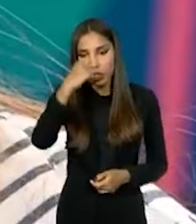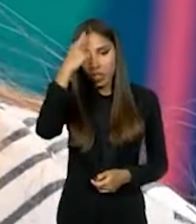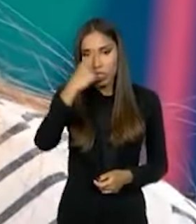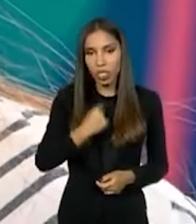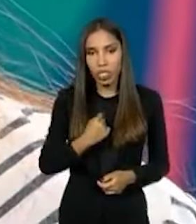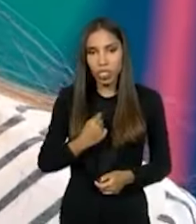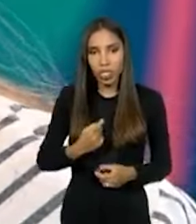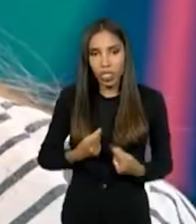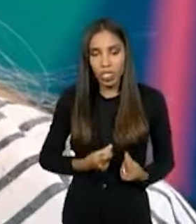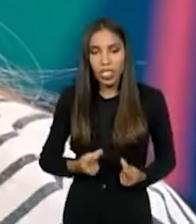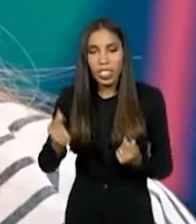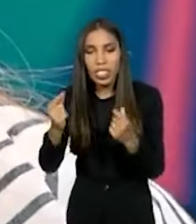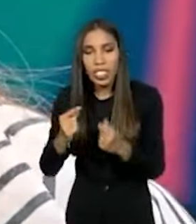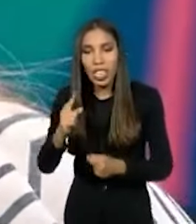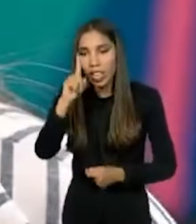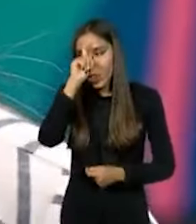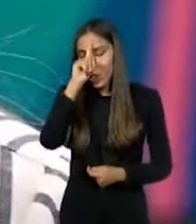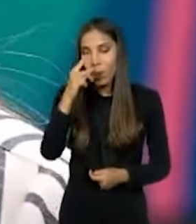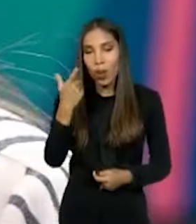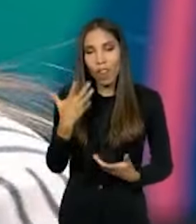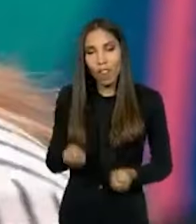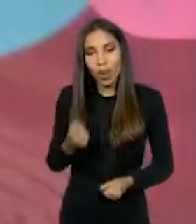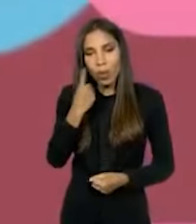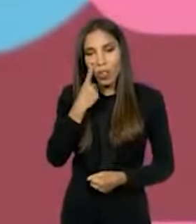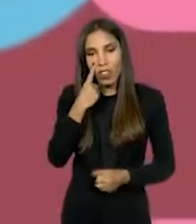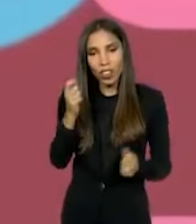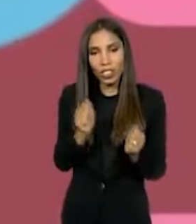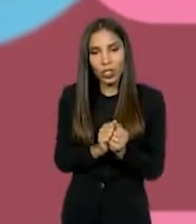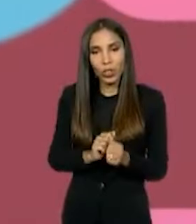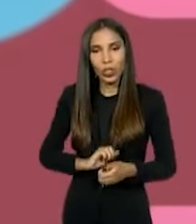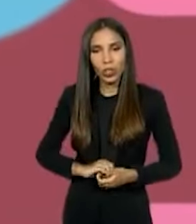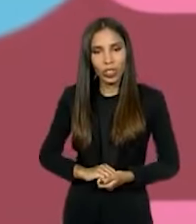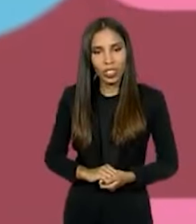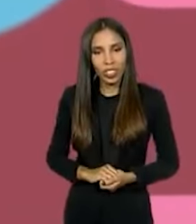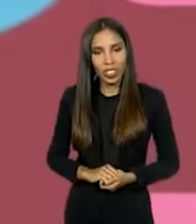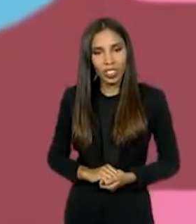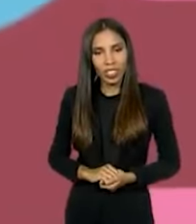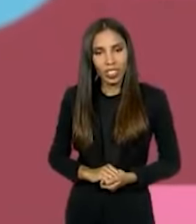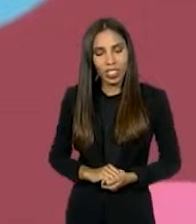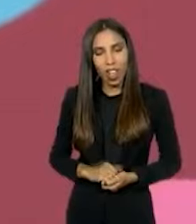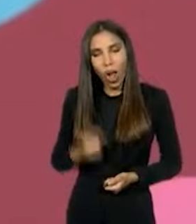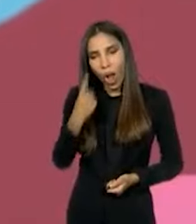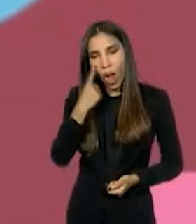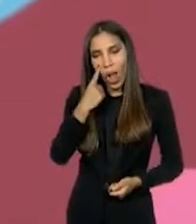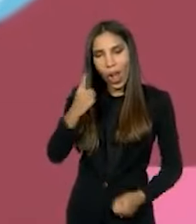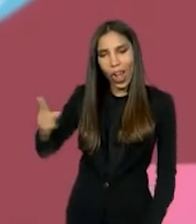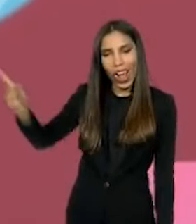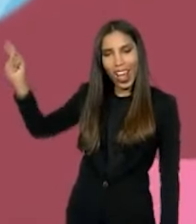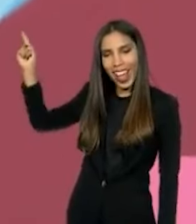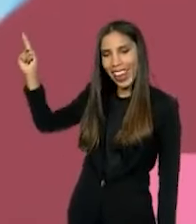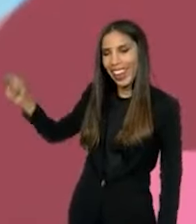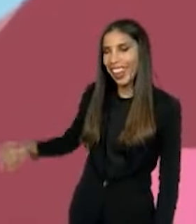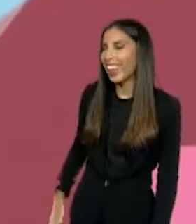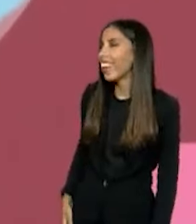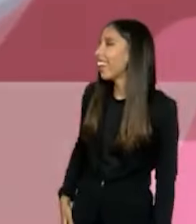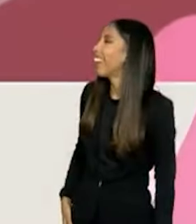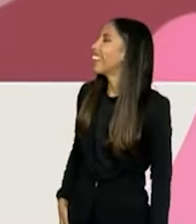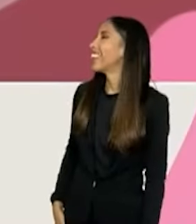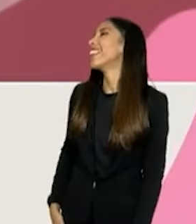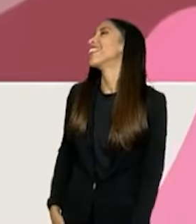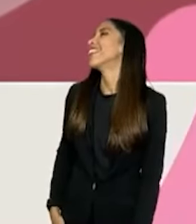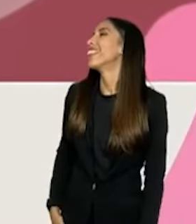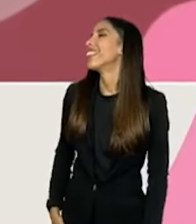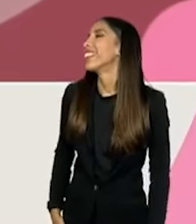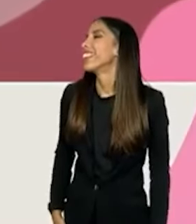vocês saindo do hospital vamos ver juntas aqui gente já tô aqui ah meu Deus do